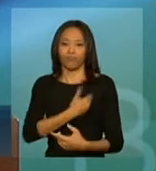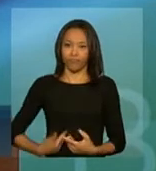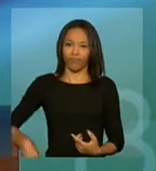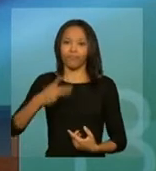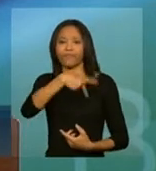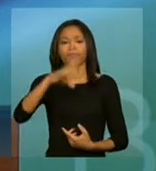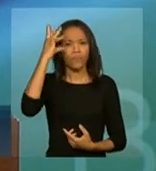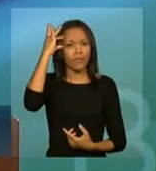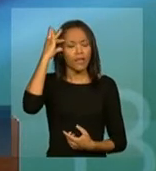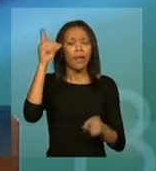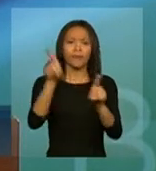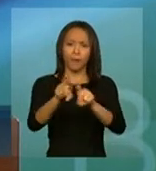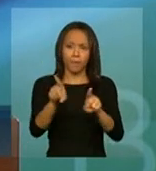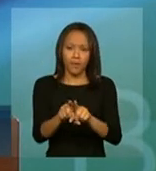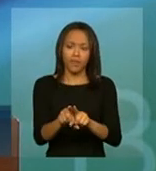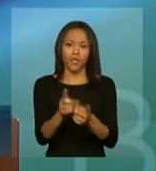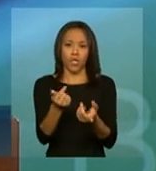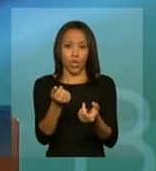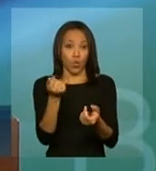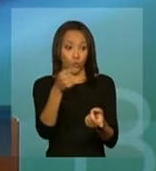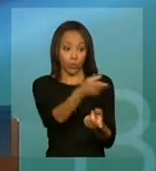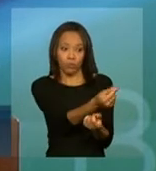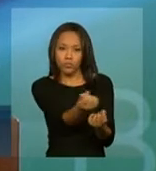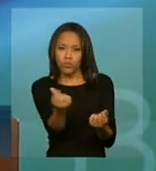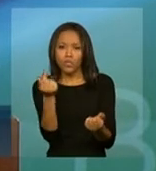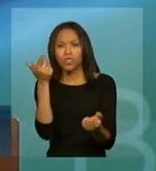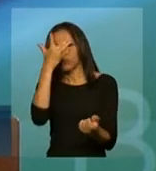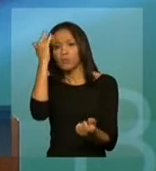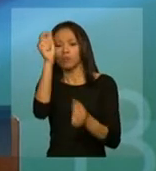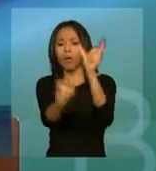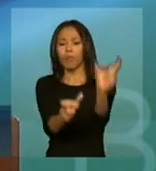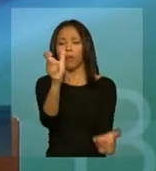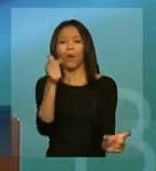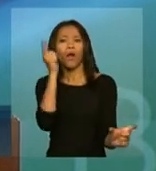Ademais, os rendimentos reais dos trabalhadores brasileiros